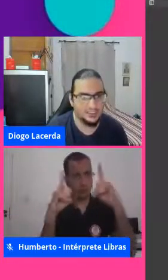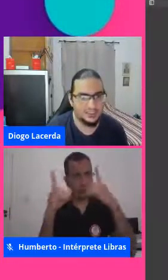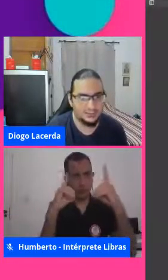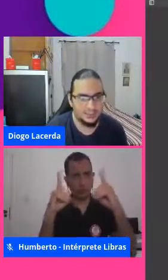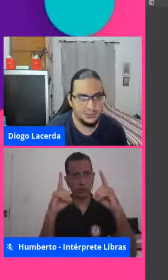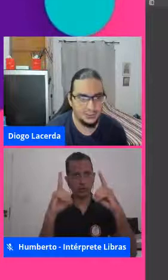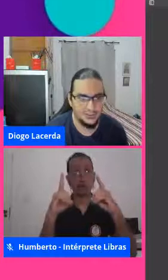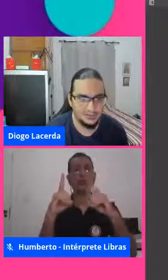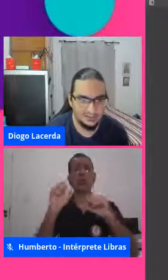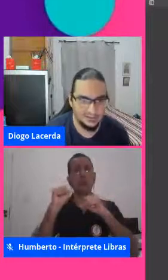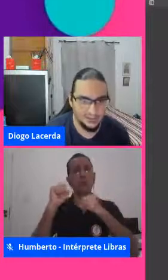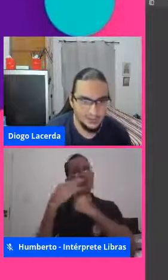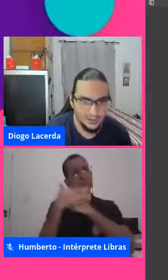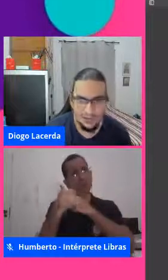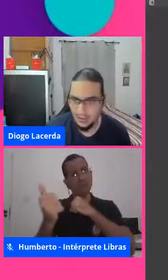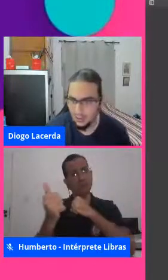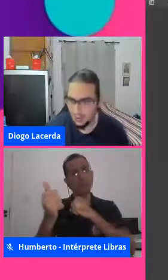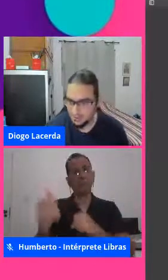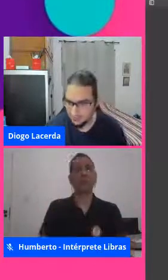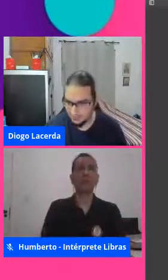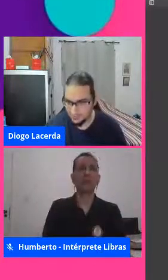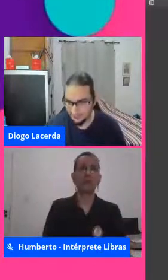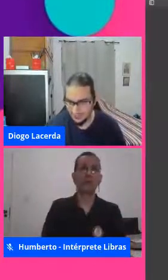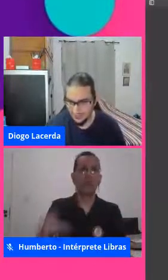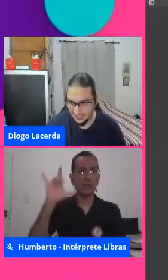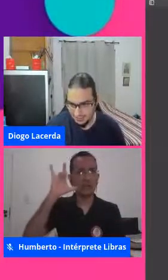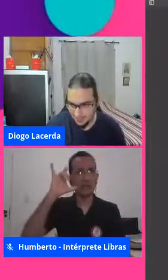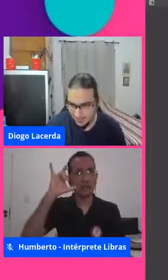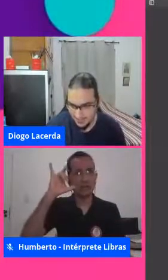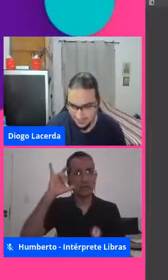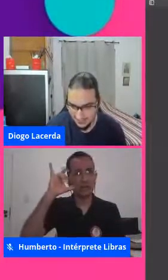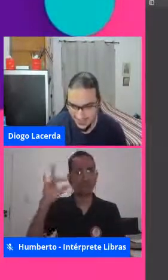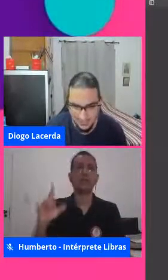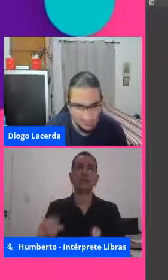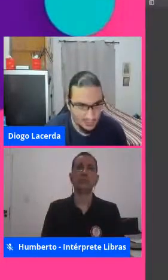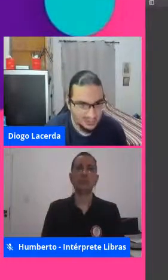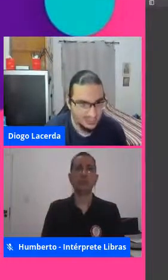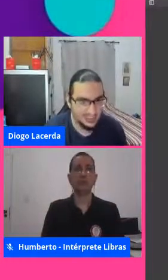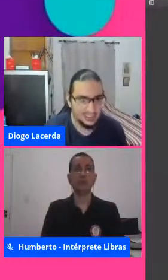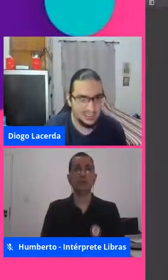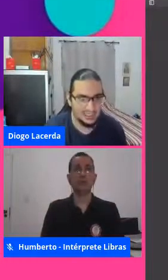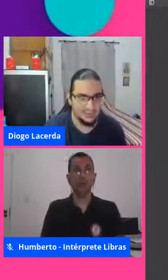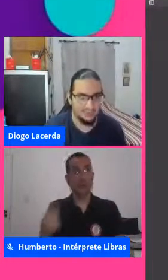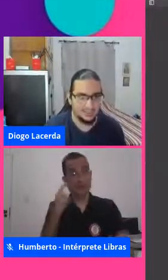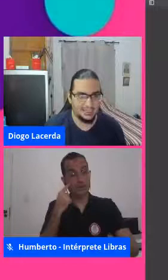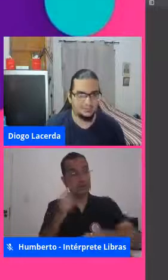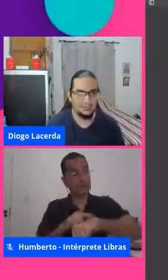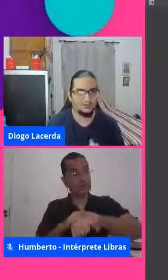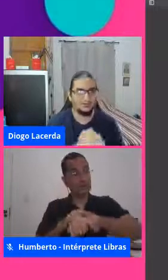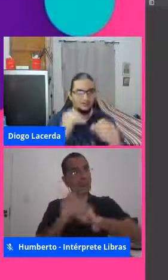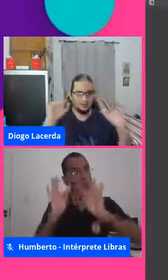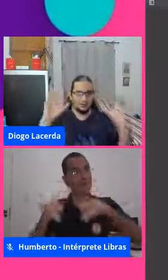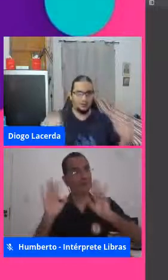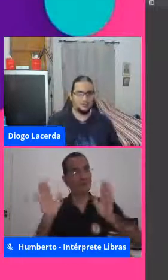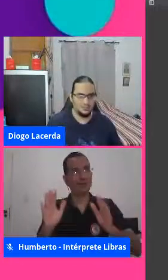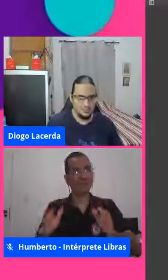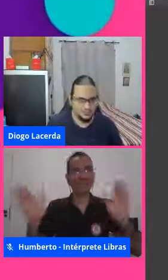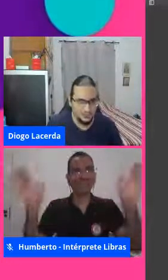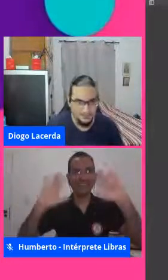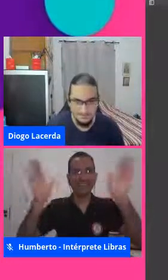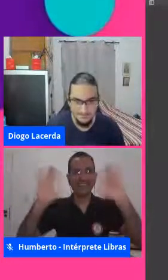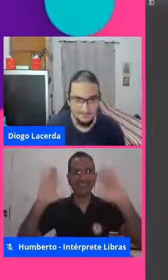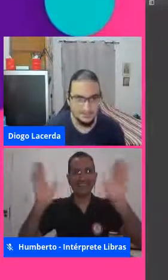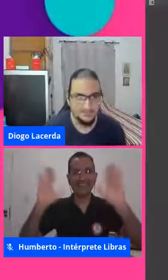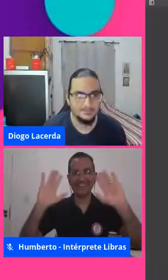no meu Instagram, que é Diogo Lacerda Silva. Eu já estou vendo aqui que minha palestra já acabou. É isso aí, galera. Até um abraço, fique com Deus, até a próxima.